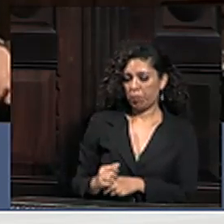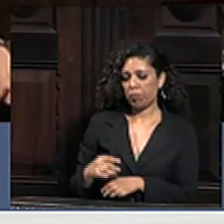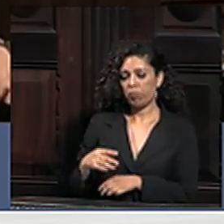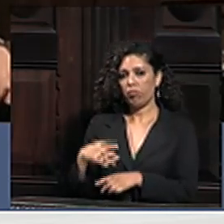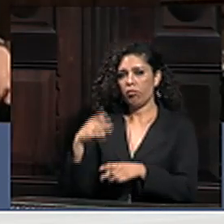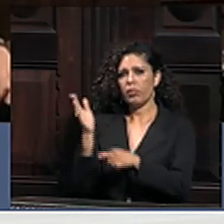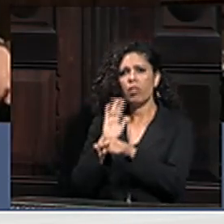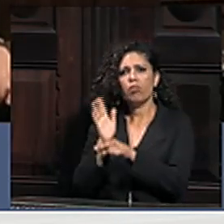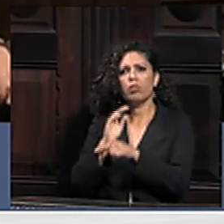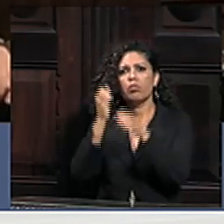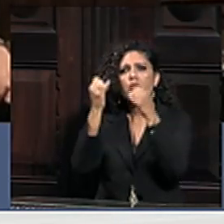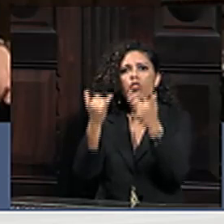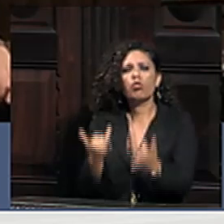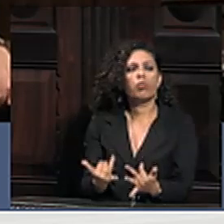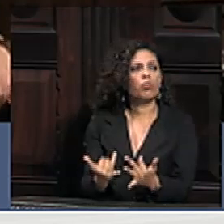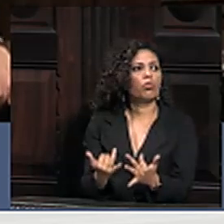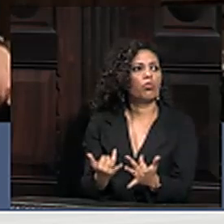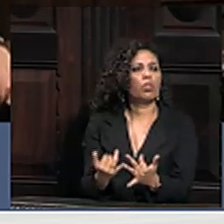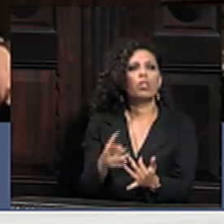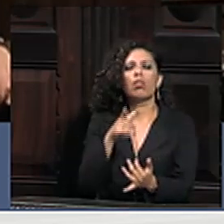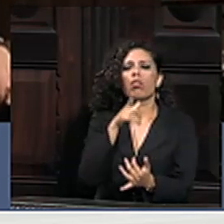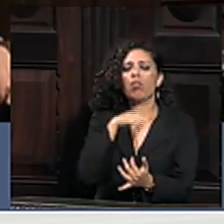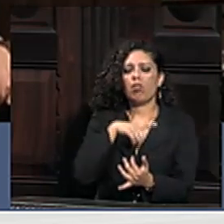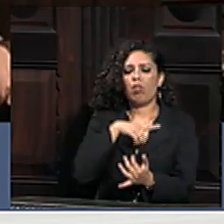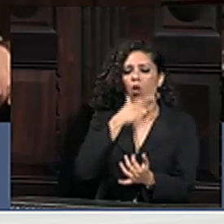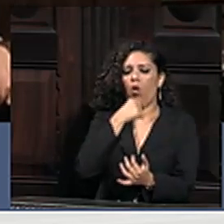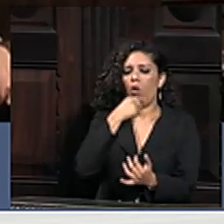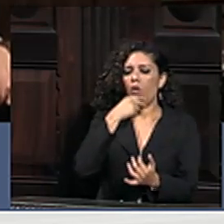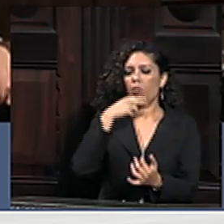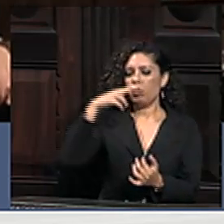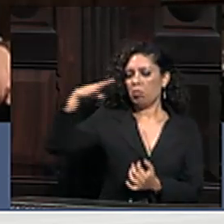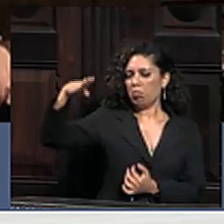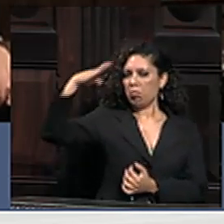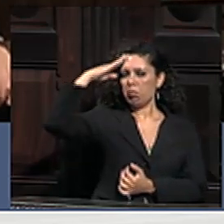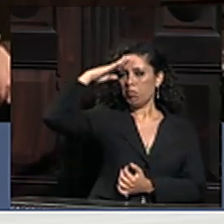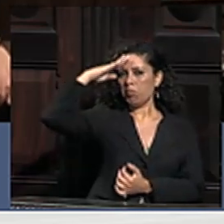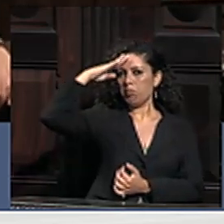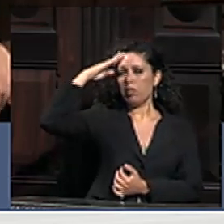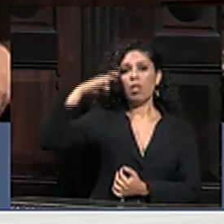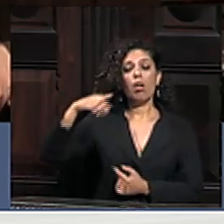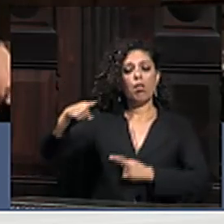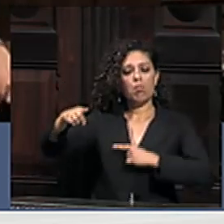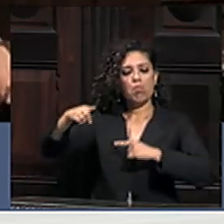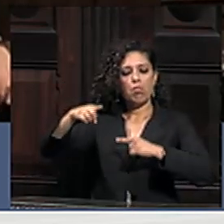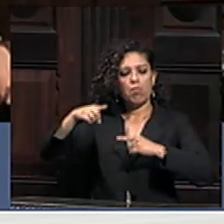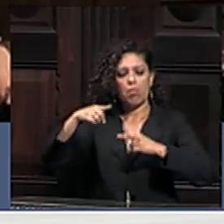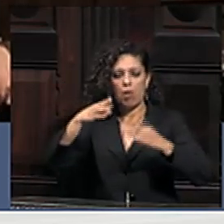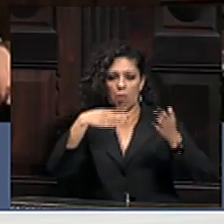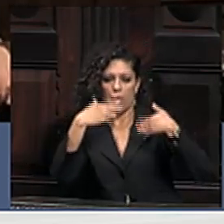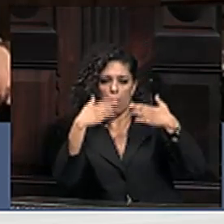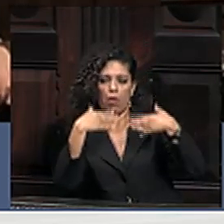BOP, tem lá um coronel negociando com um bandido